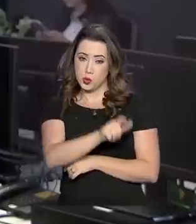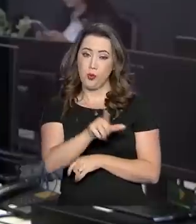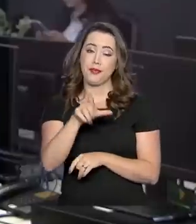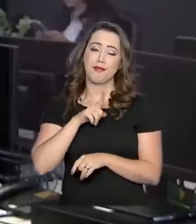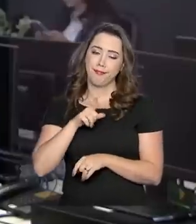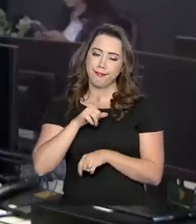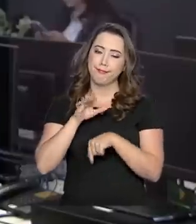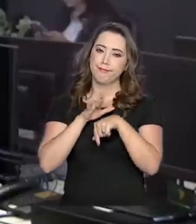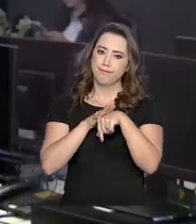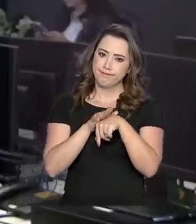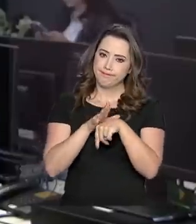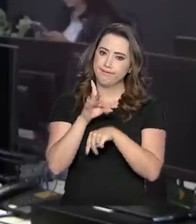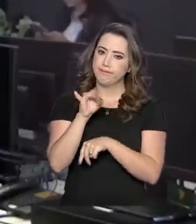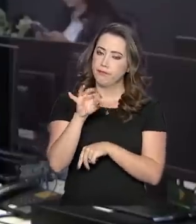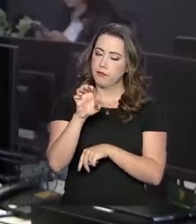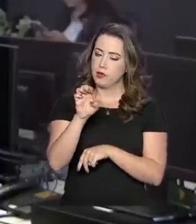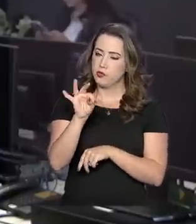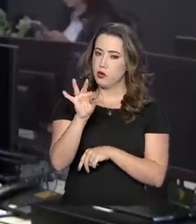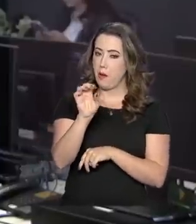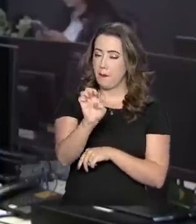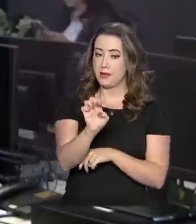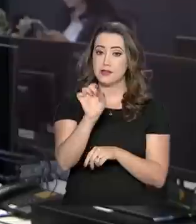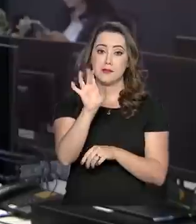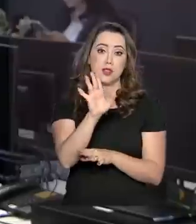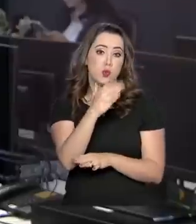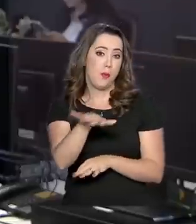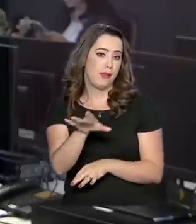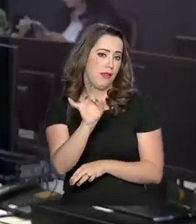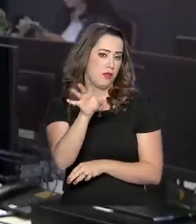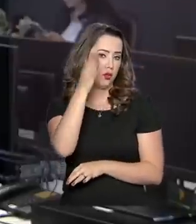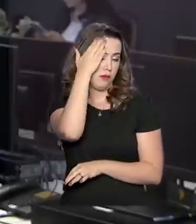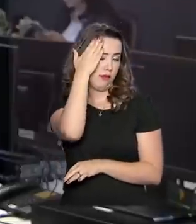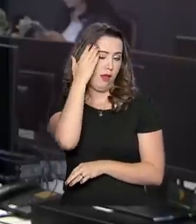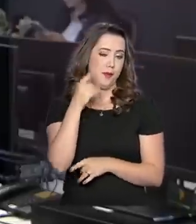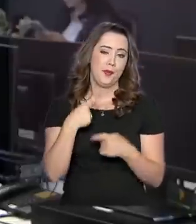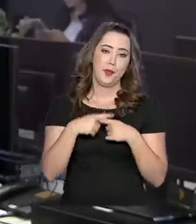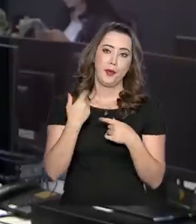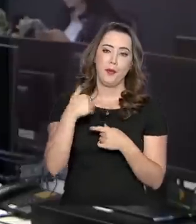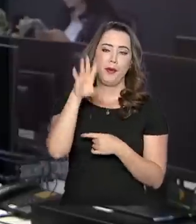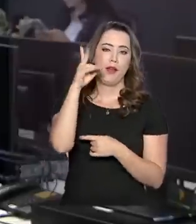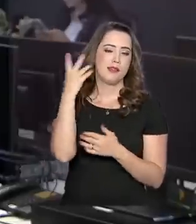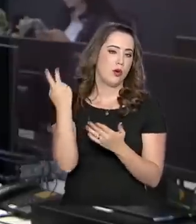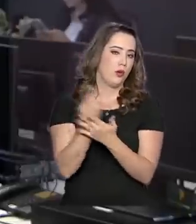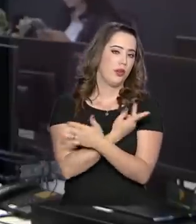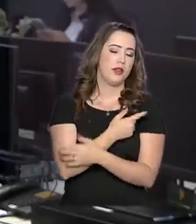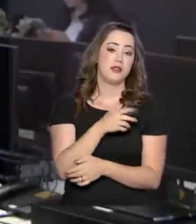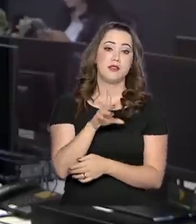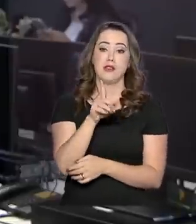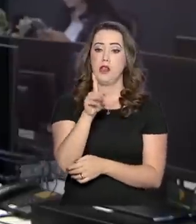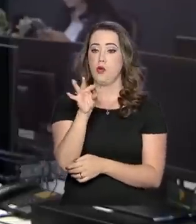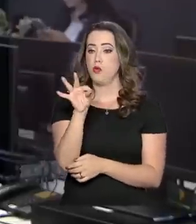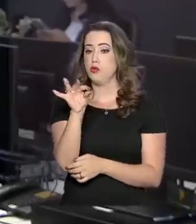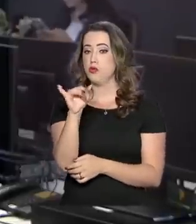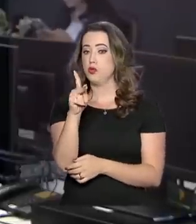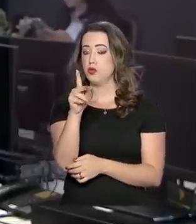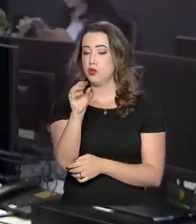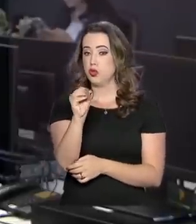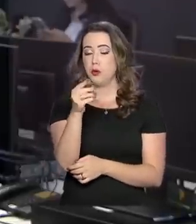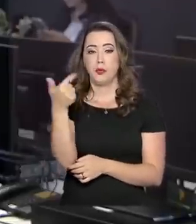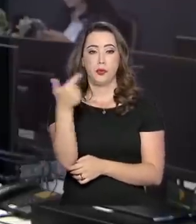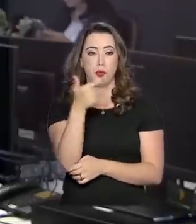metade sabe disso. Isso porque o tipo mais comum de diabetes é o tipo 2, que acomete as pessoas que estão com